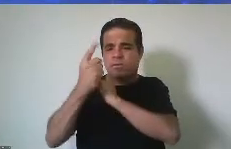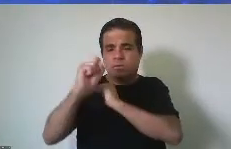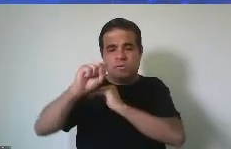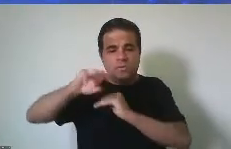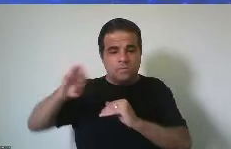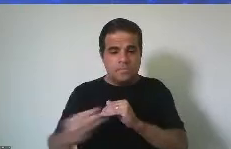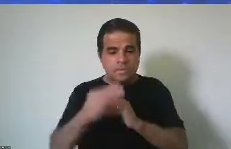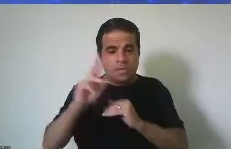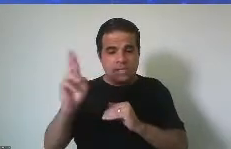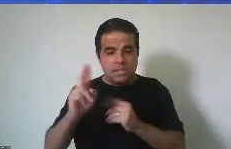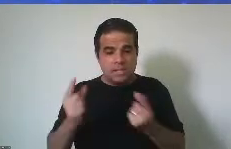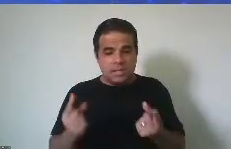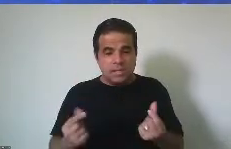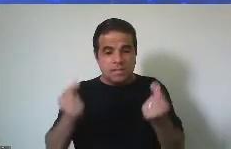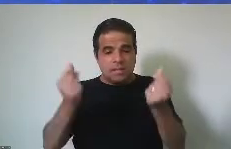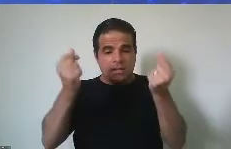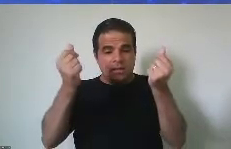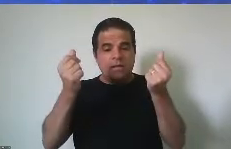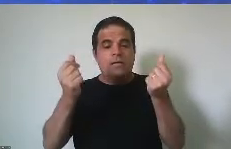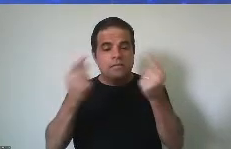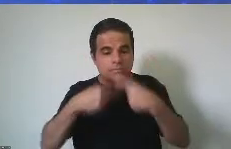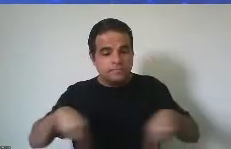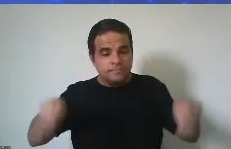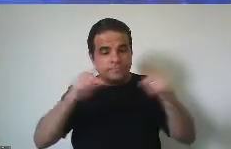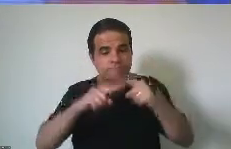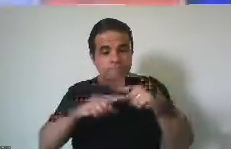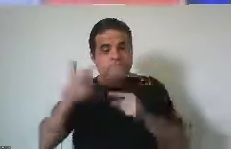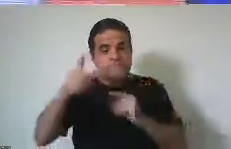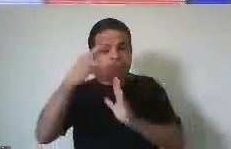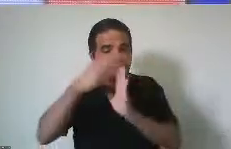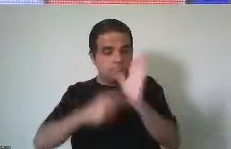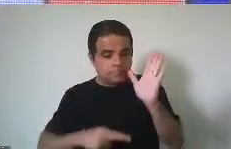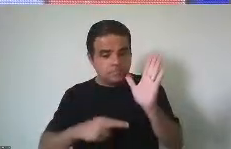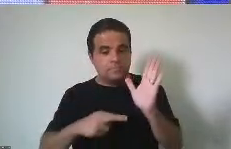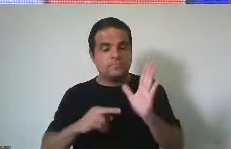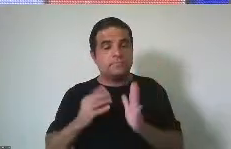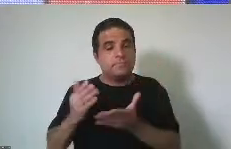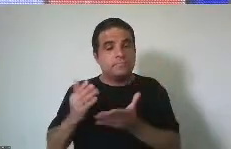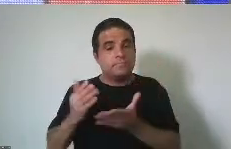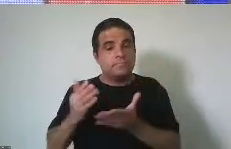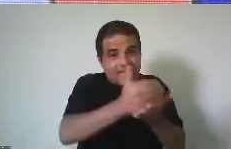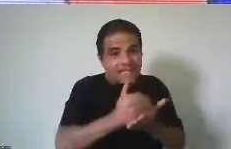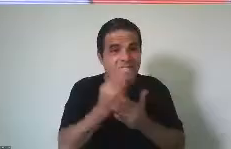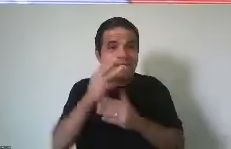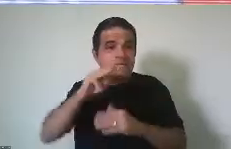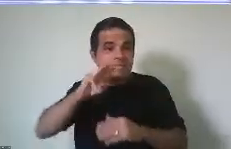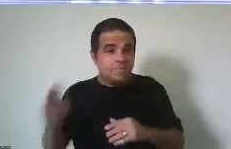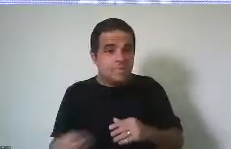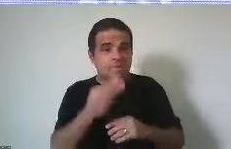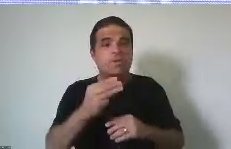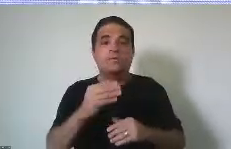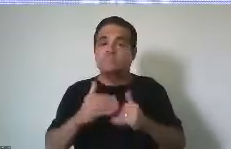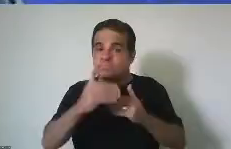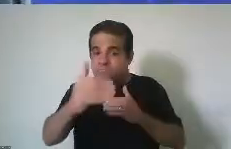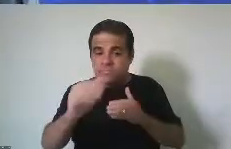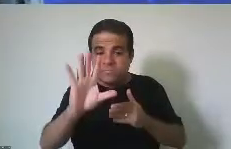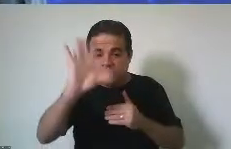reais aproximadamente de outras receitas e uma captura 3 milhões que vai para municipal